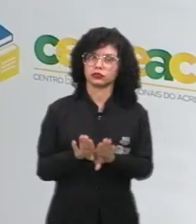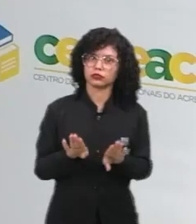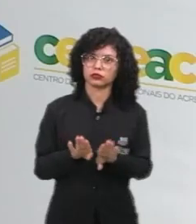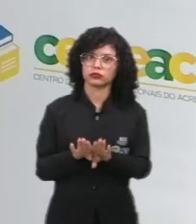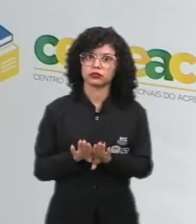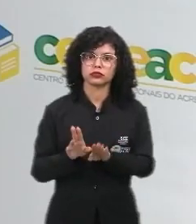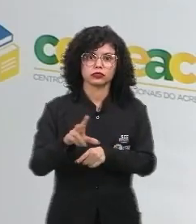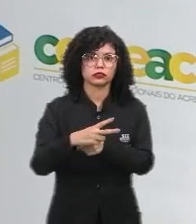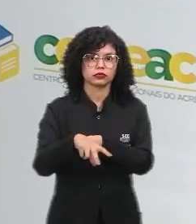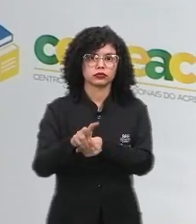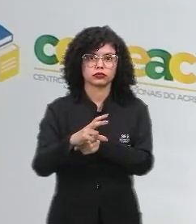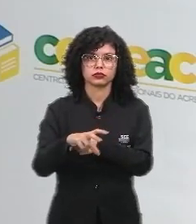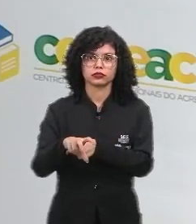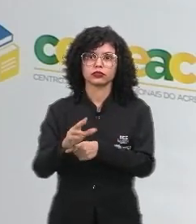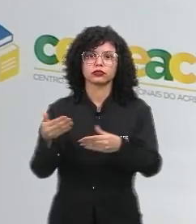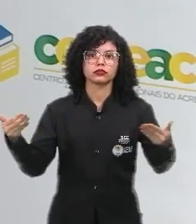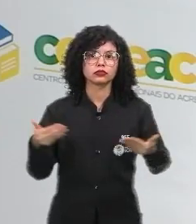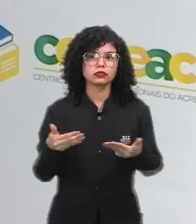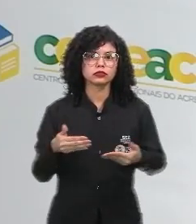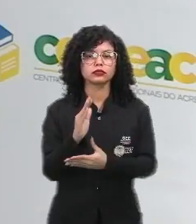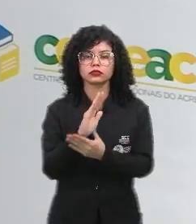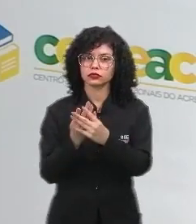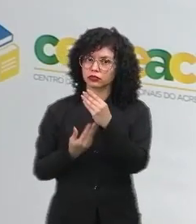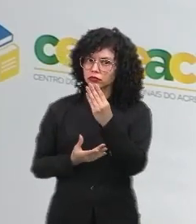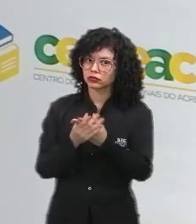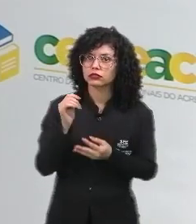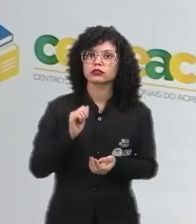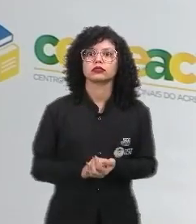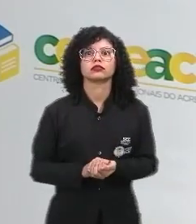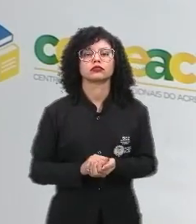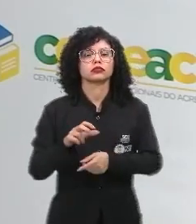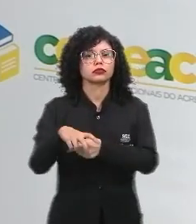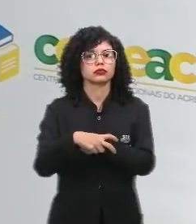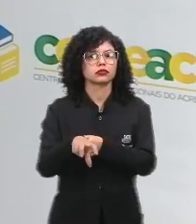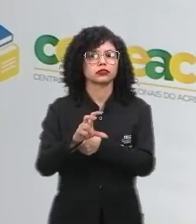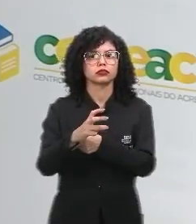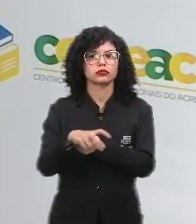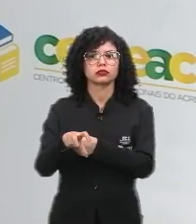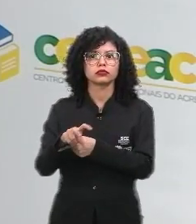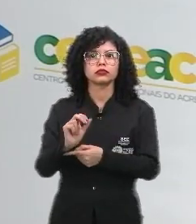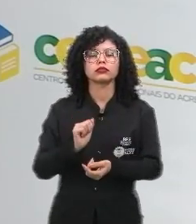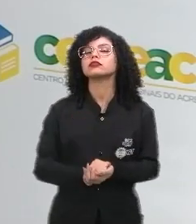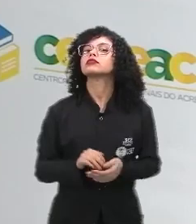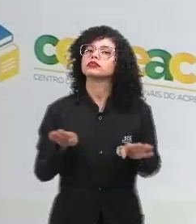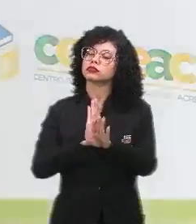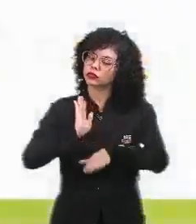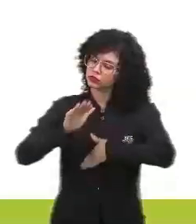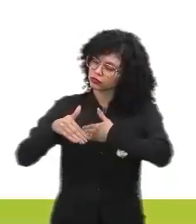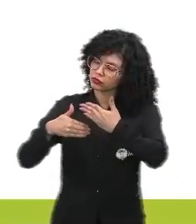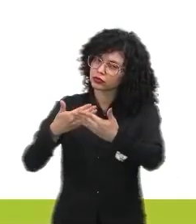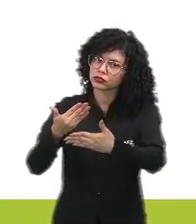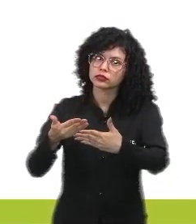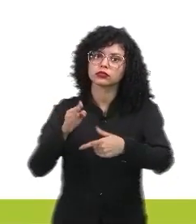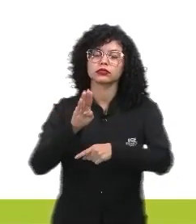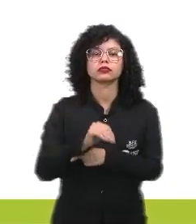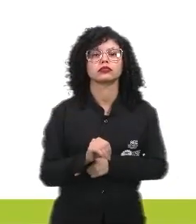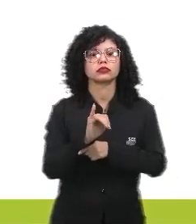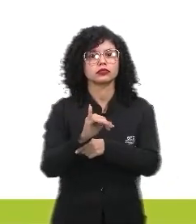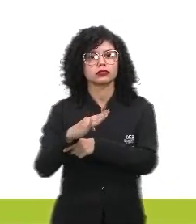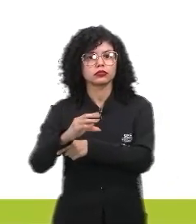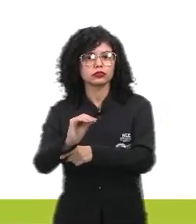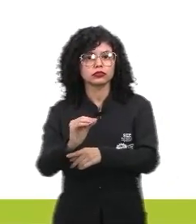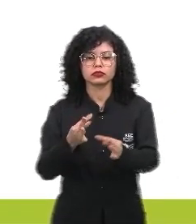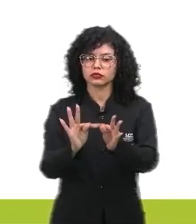de robôs. Agora, a mão de obra ela é mais mecanizada. Nós temos o desenvolvimento da